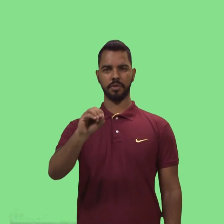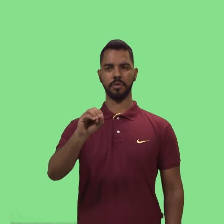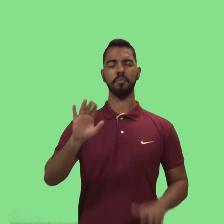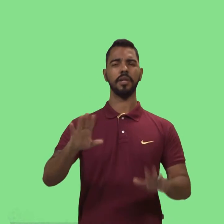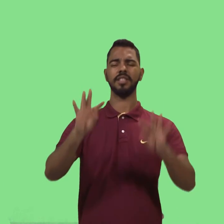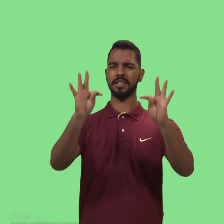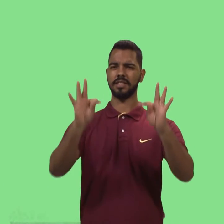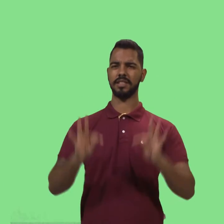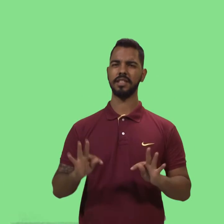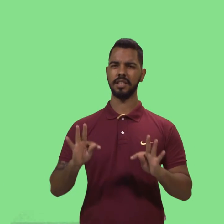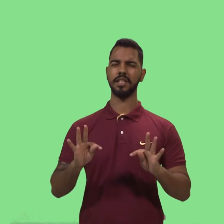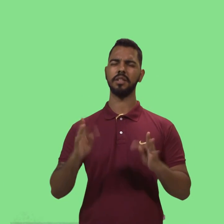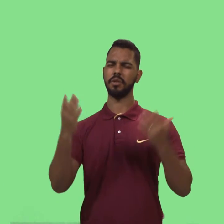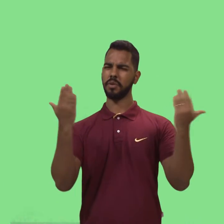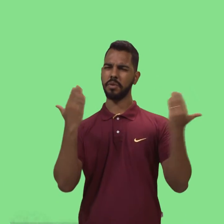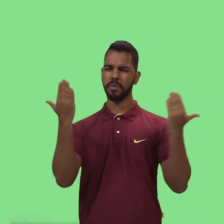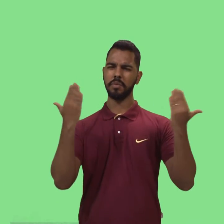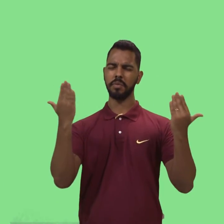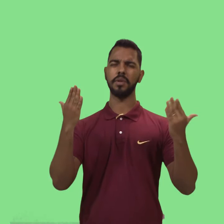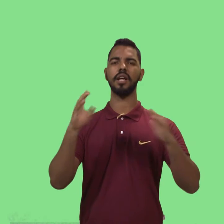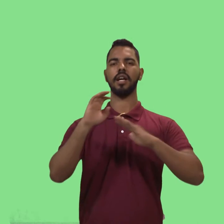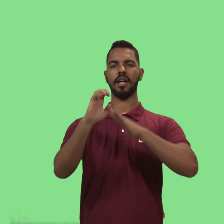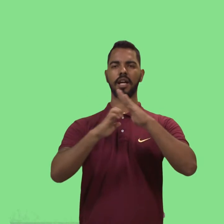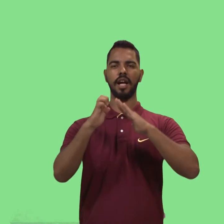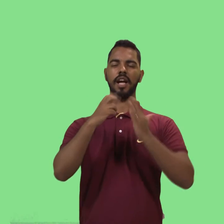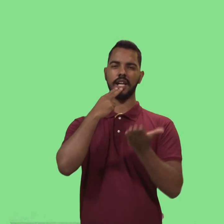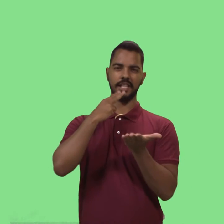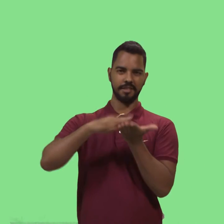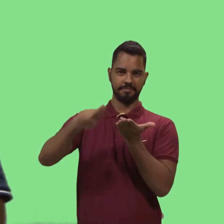do texto se assemelha à carta comercial.